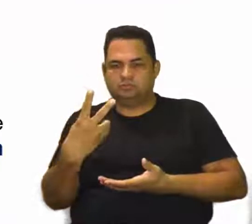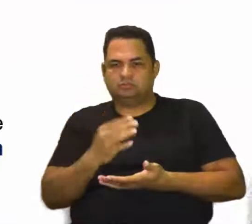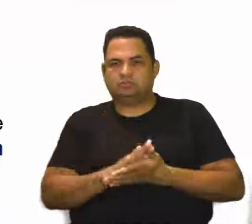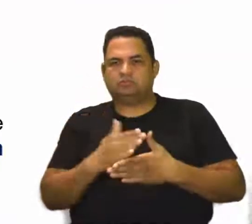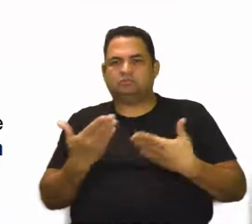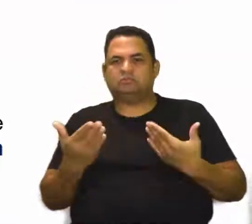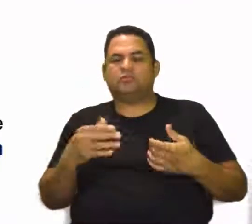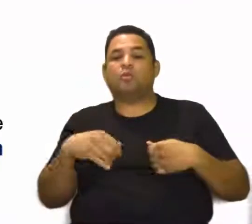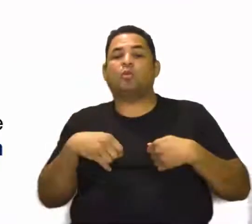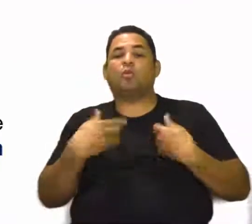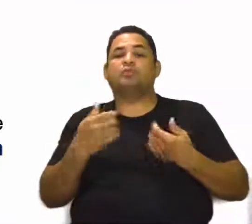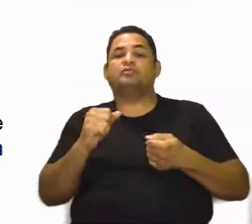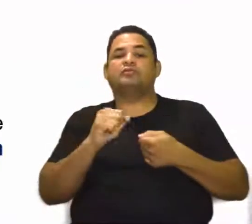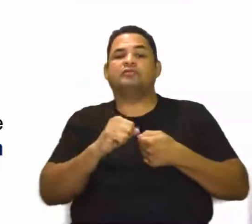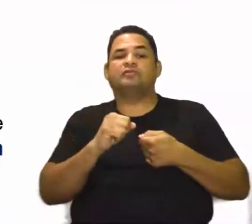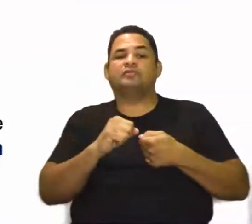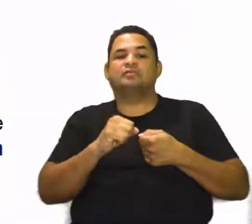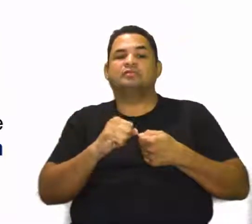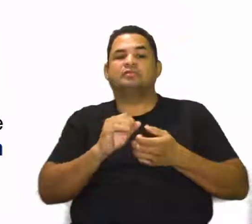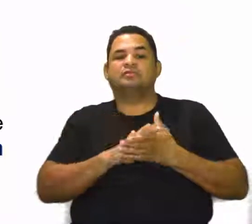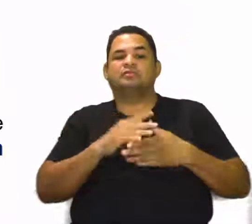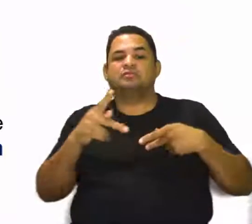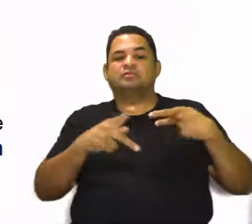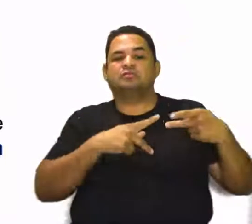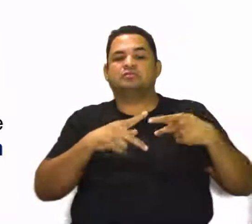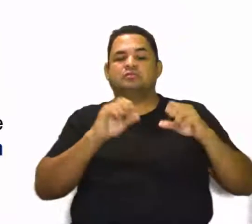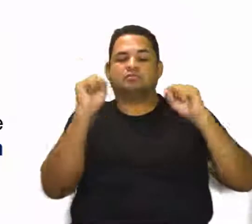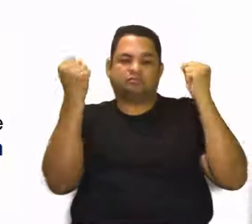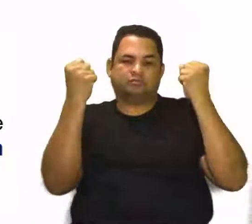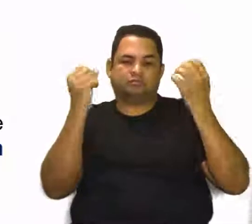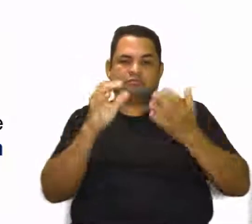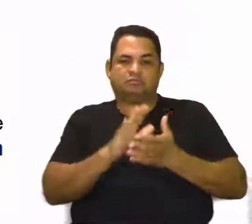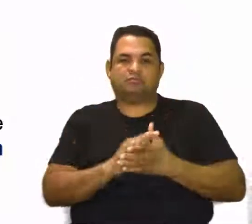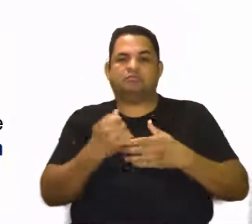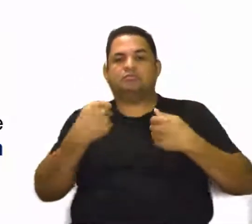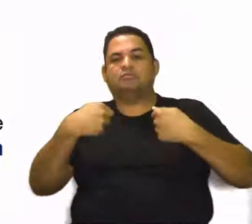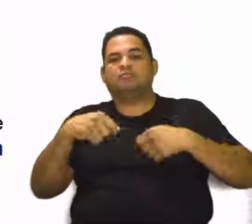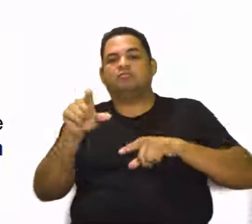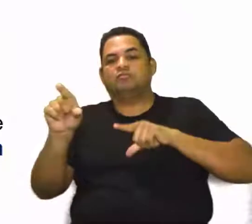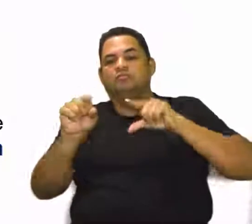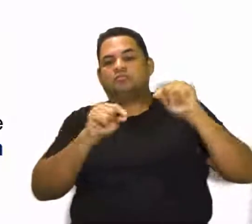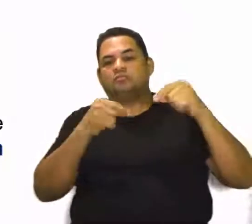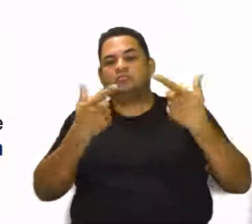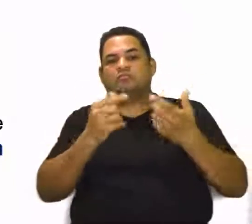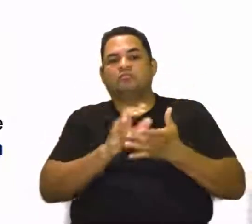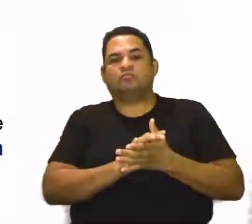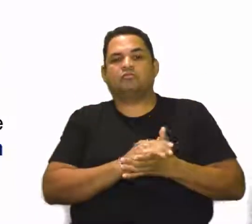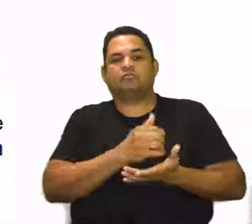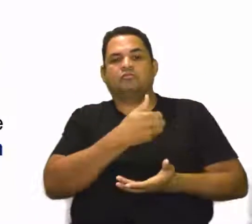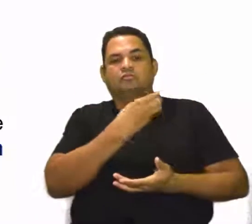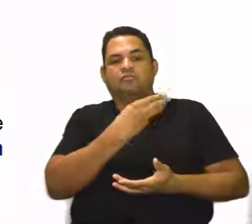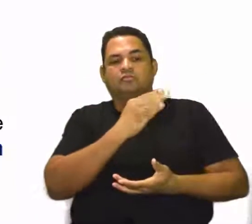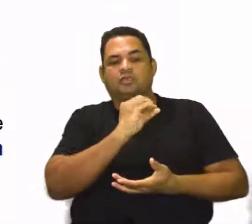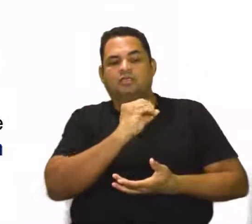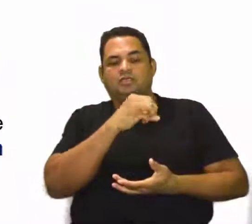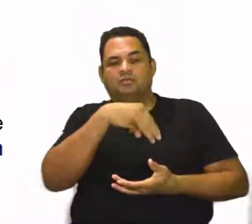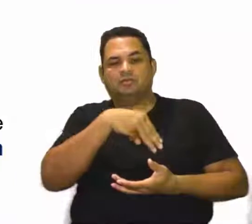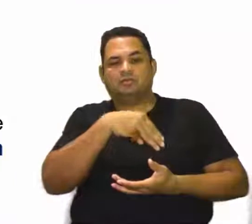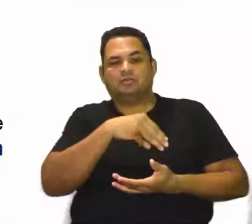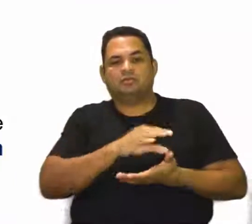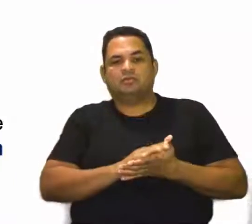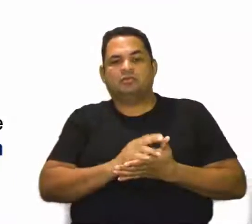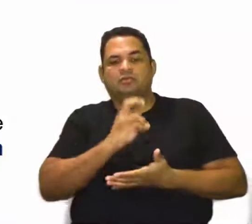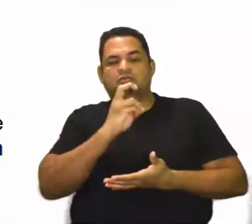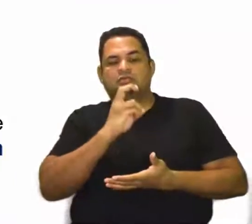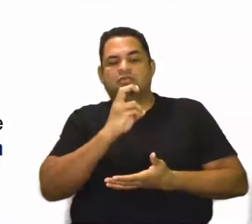2, quando eu for realizar esse programa de atividade física. Eu posso escolher, por exemplo, fazer 30 minutos